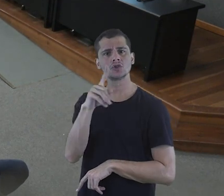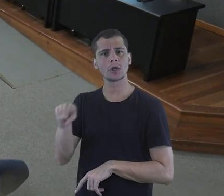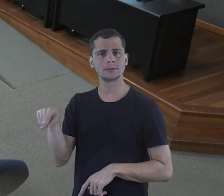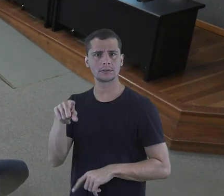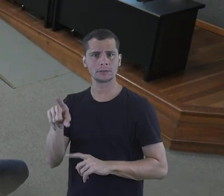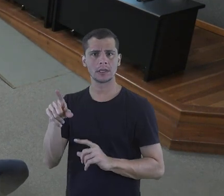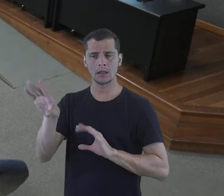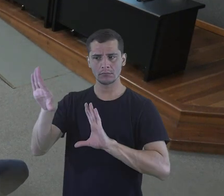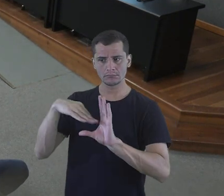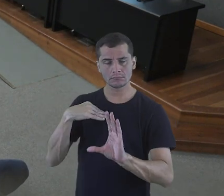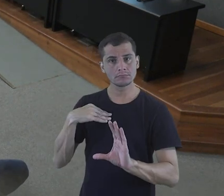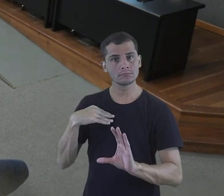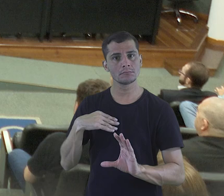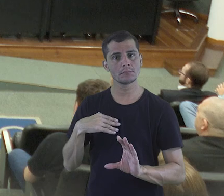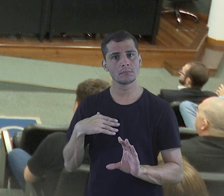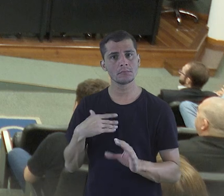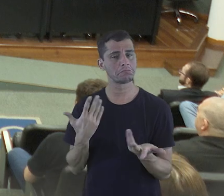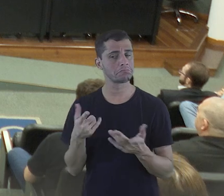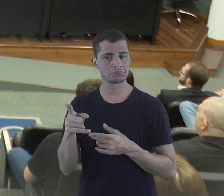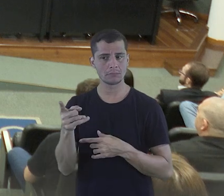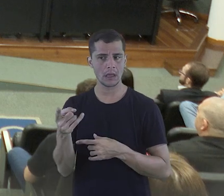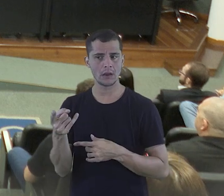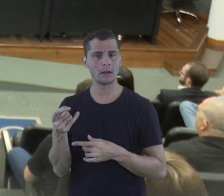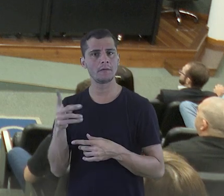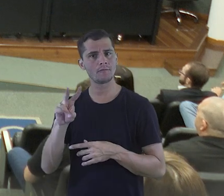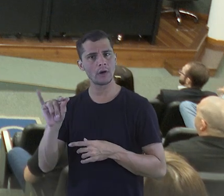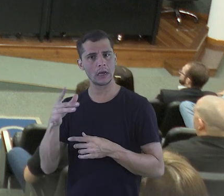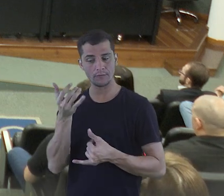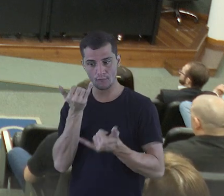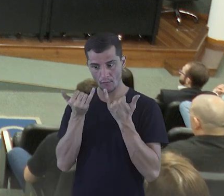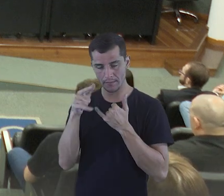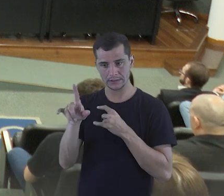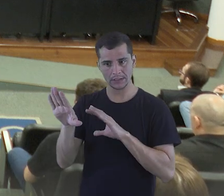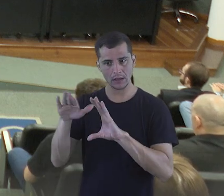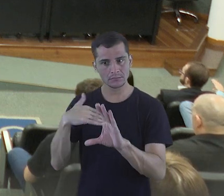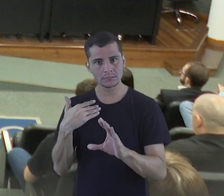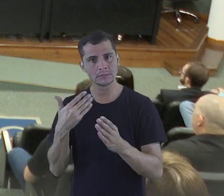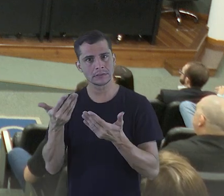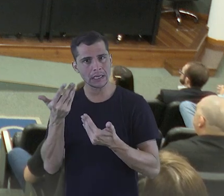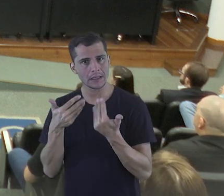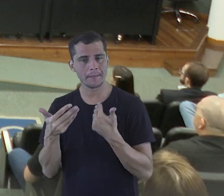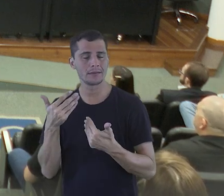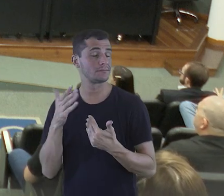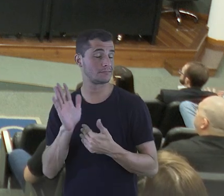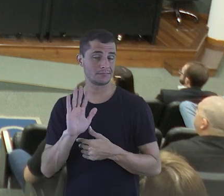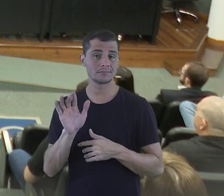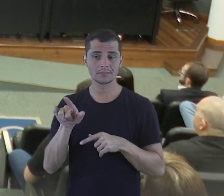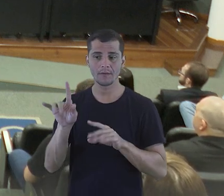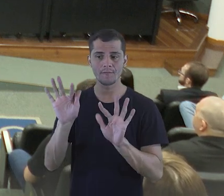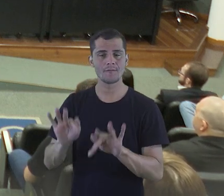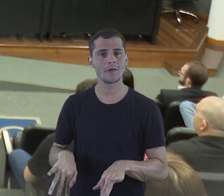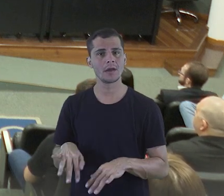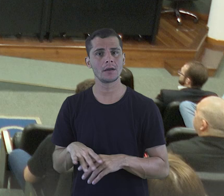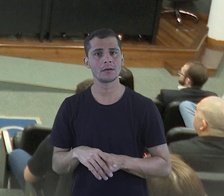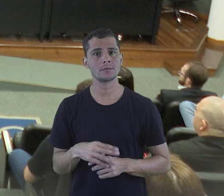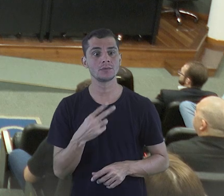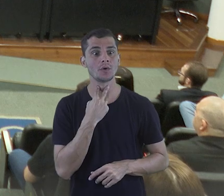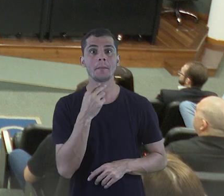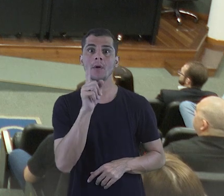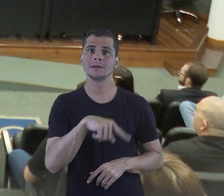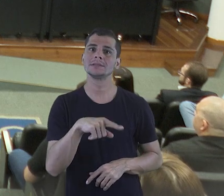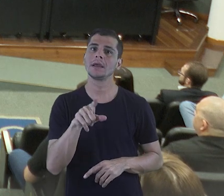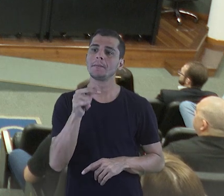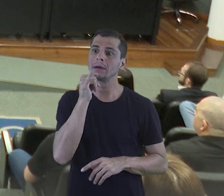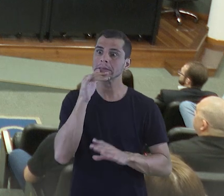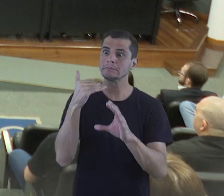retira o consentimento não trata mais fim do tratamento o que não pode é não ter a revogação do consentimento